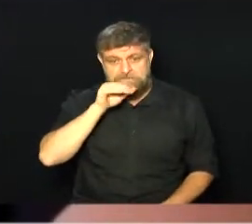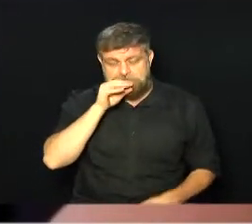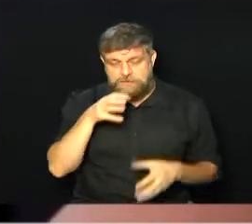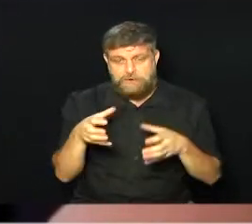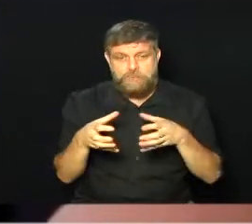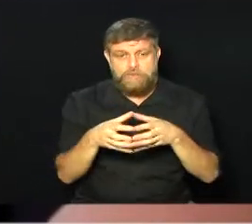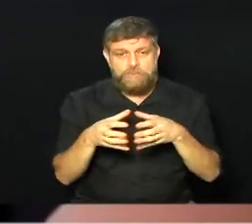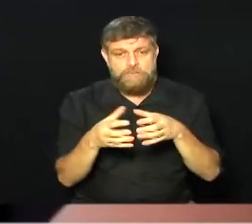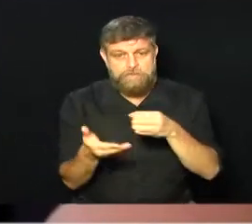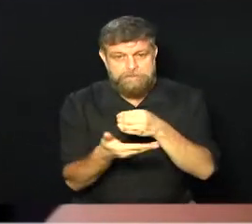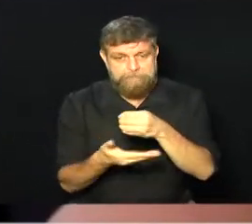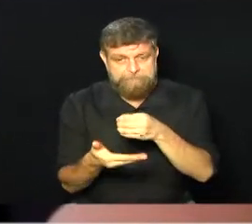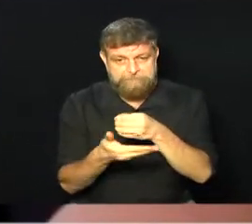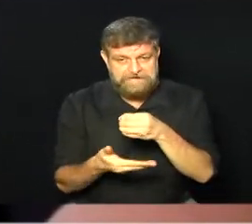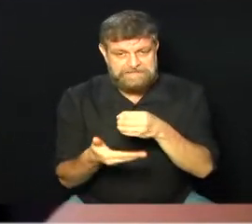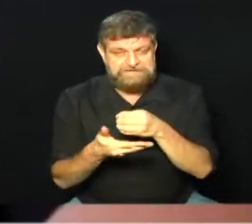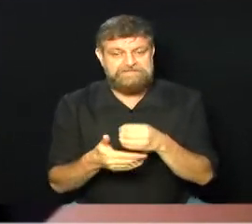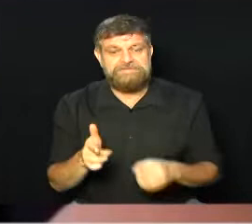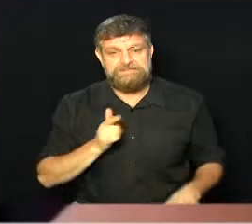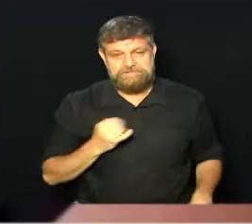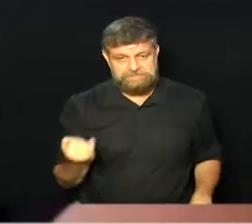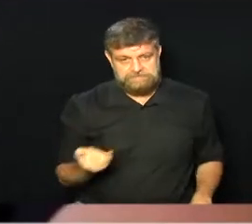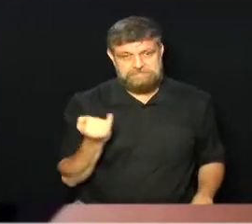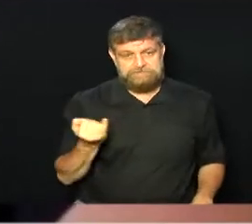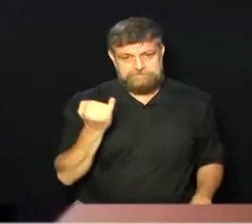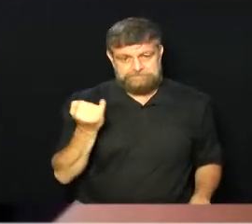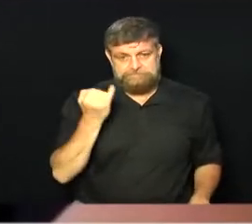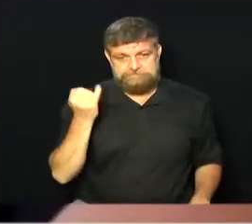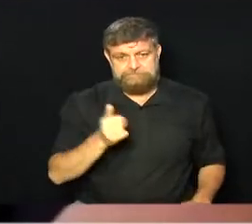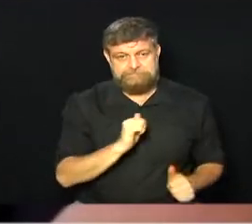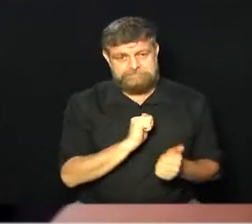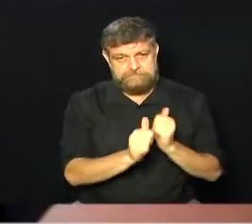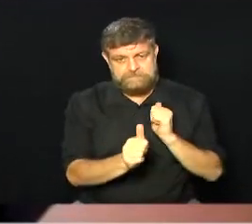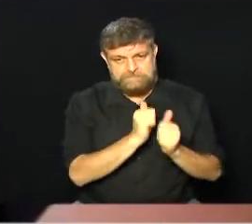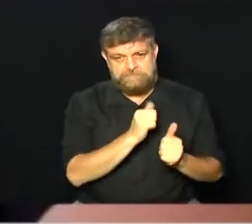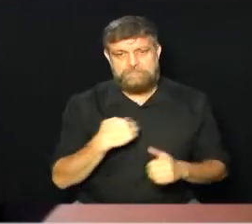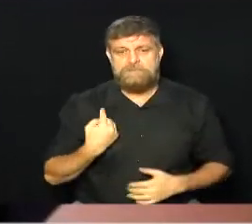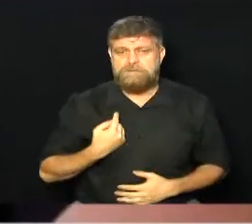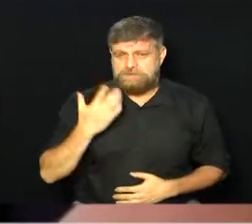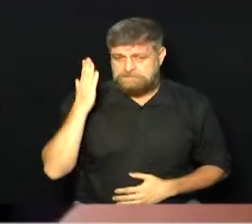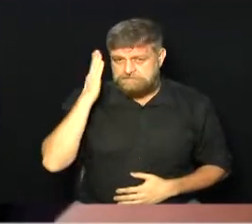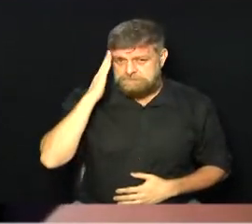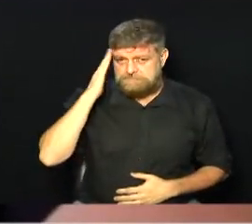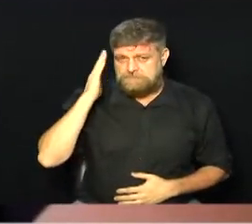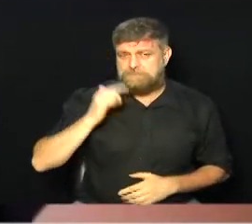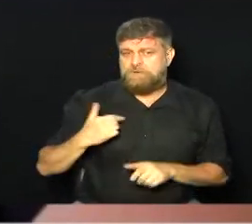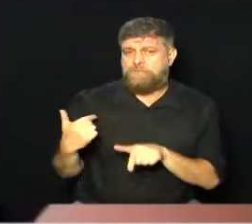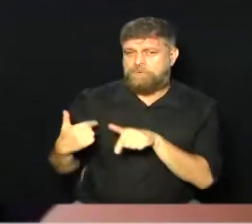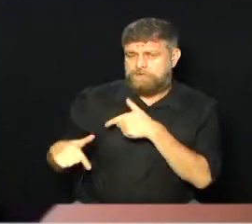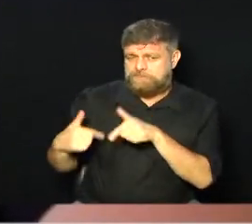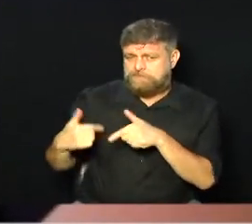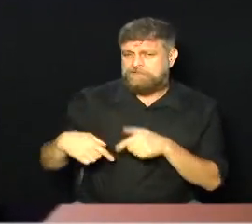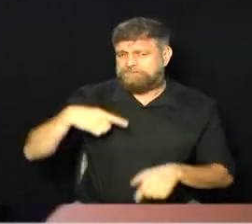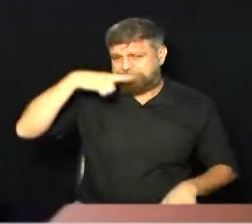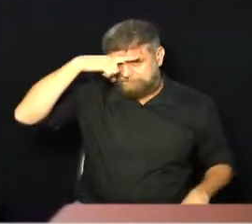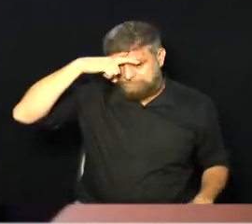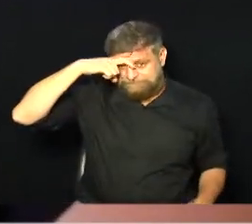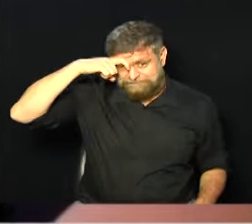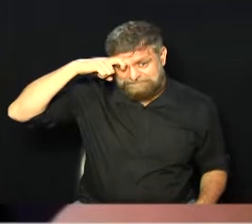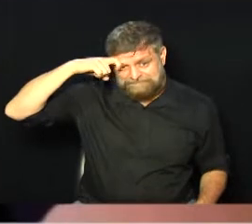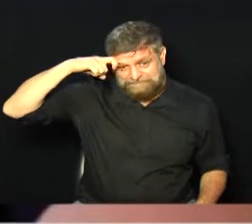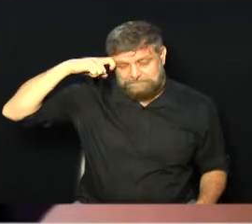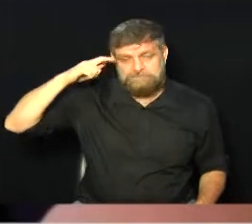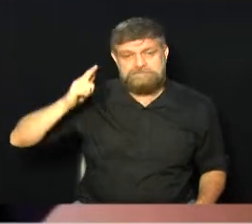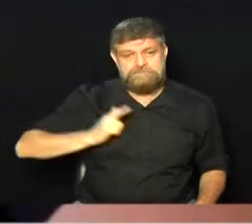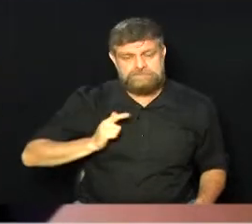base, né, que é tão importante no futebol, né? A gente sabe que é um trabalho árduo, um trabalho que exige